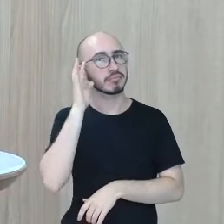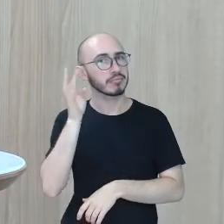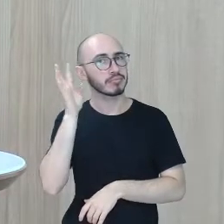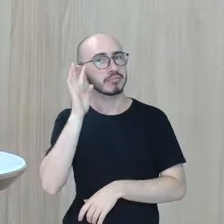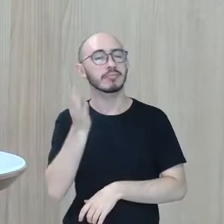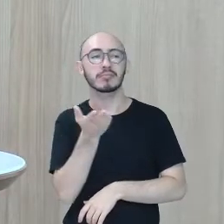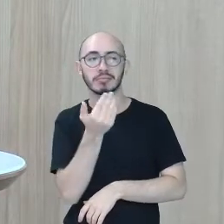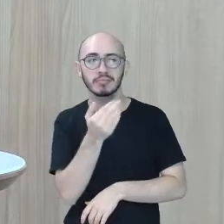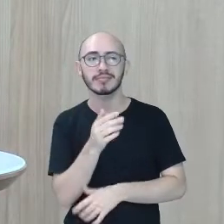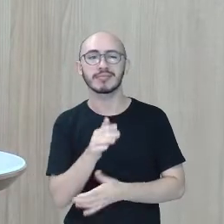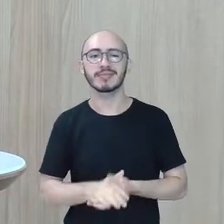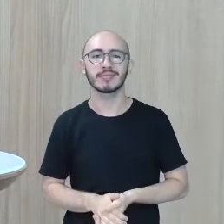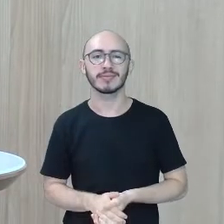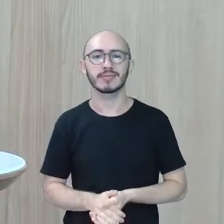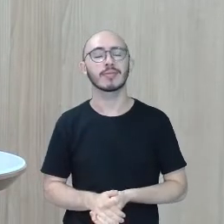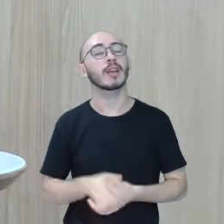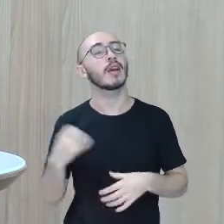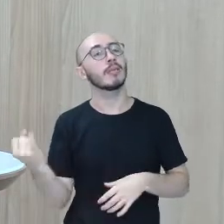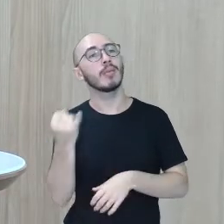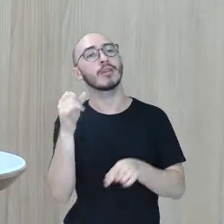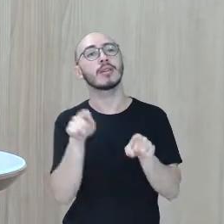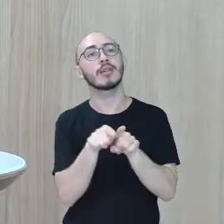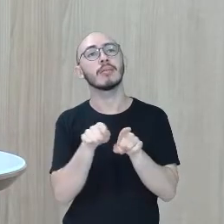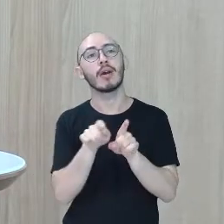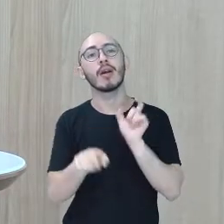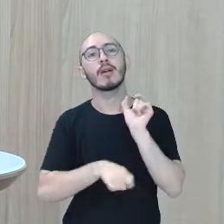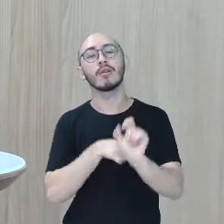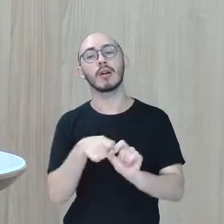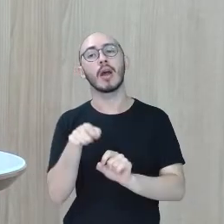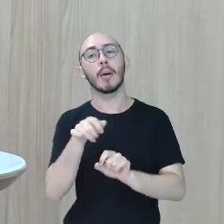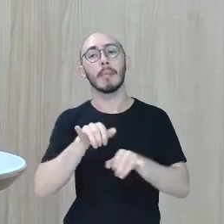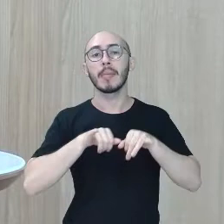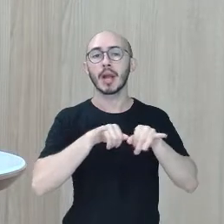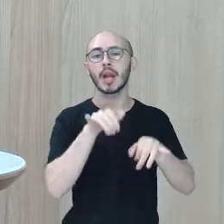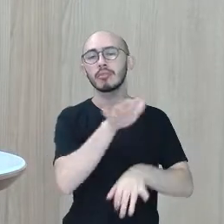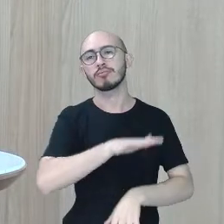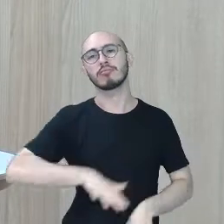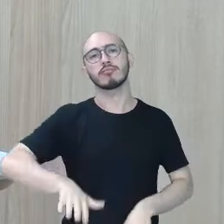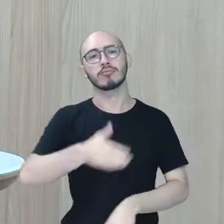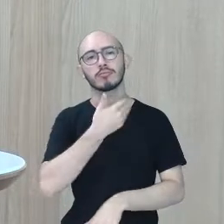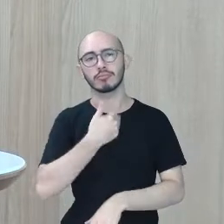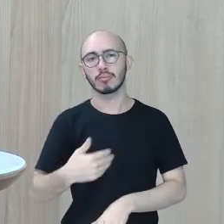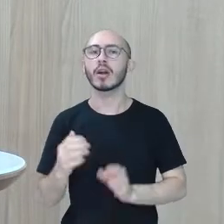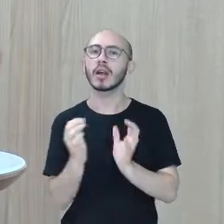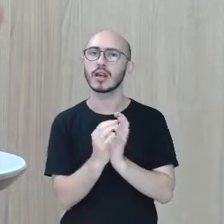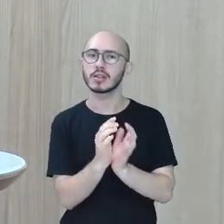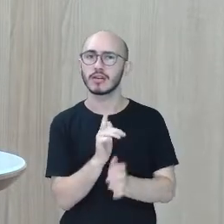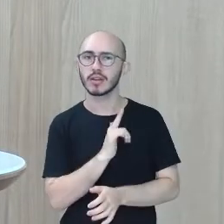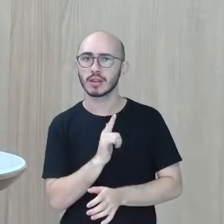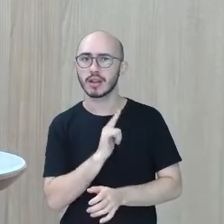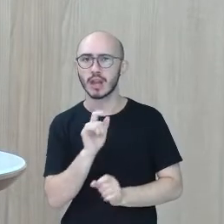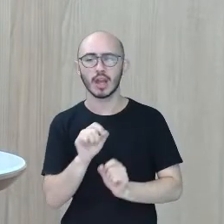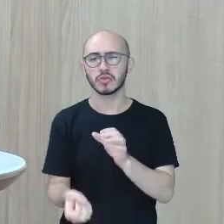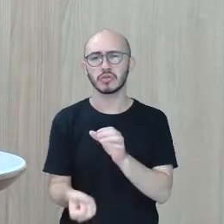seguinte... É importante a gente dizer que os mercados, né, os mercados públicos que existem na nossa cidade, eles não surgiram assim do nada, né? Então,